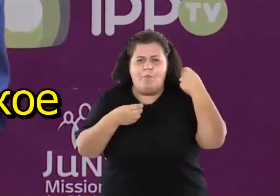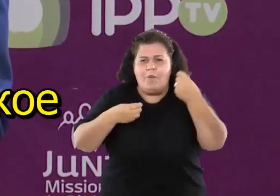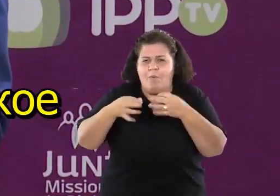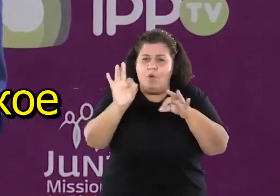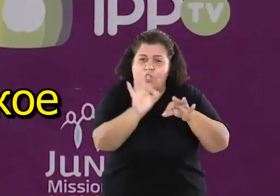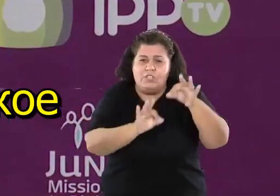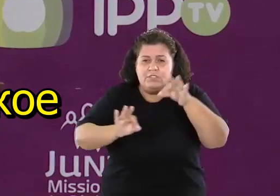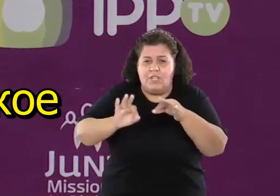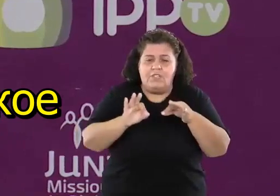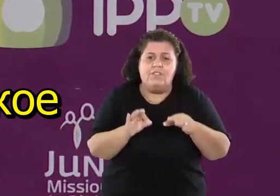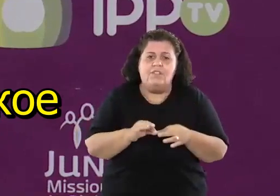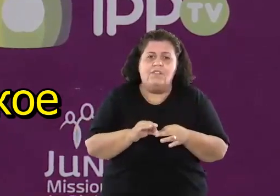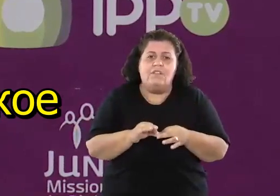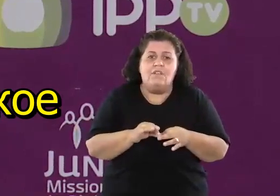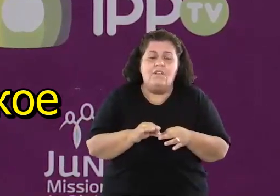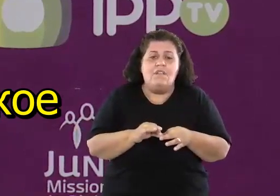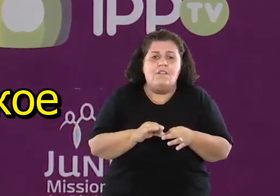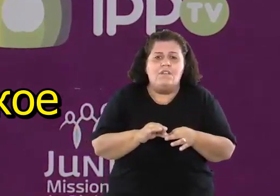no registro bíblico